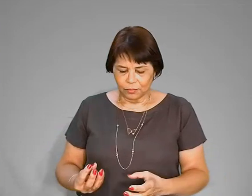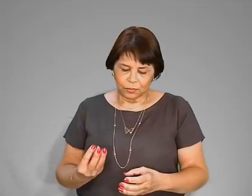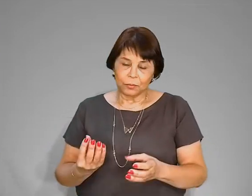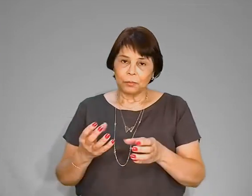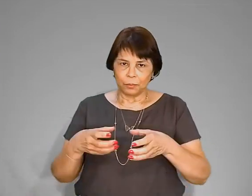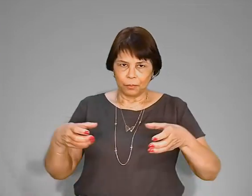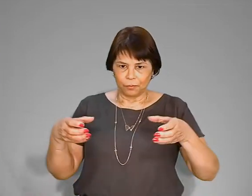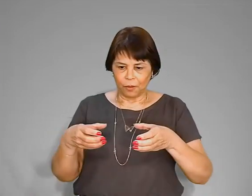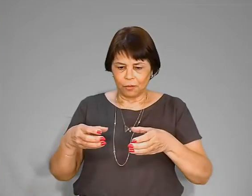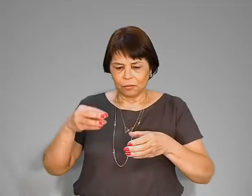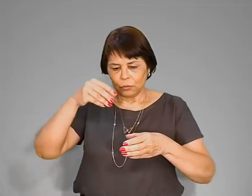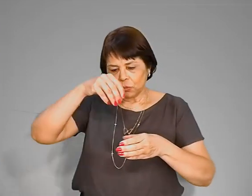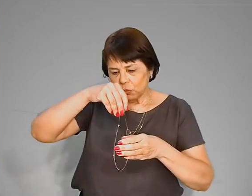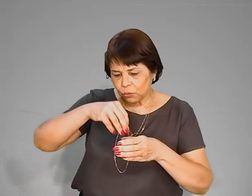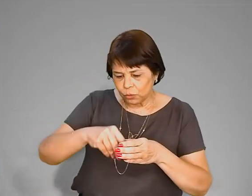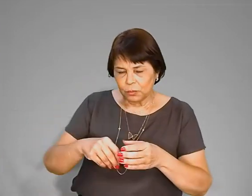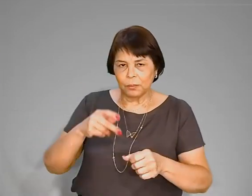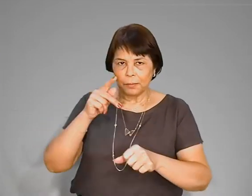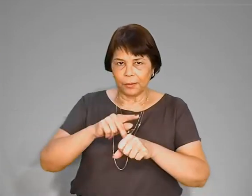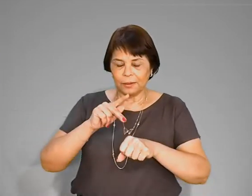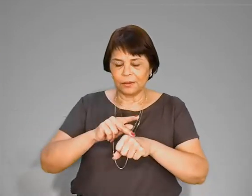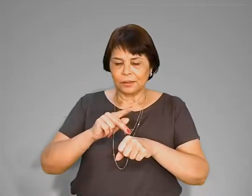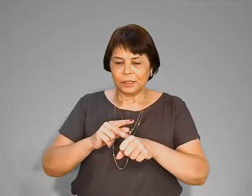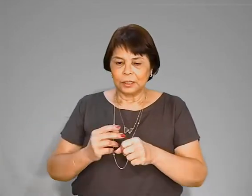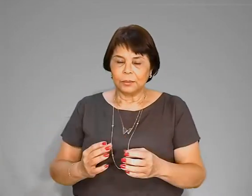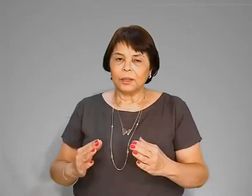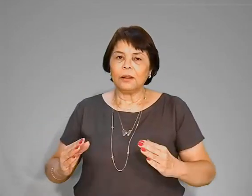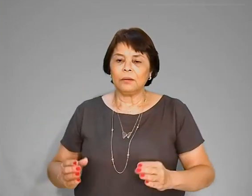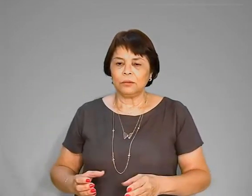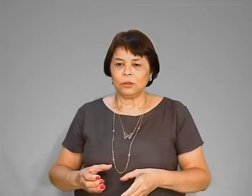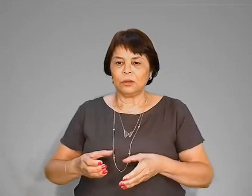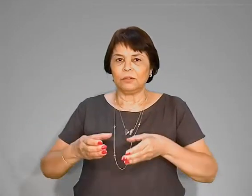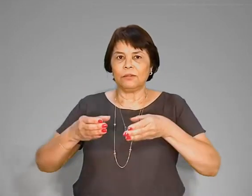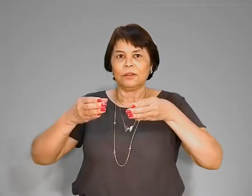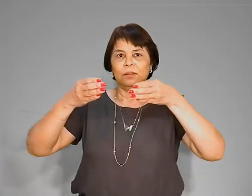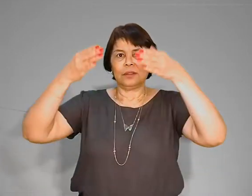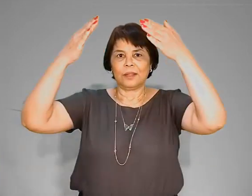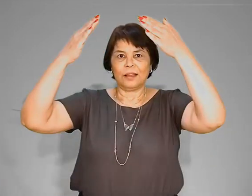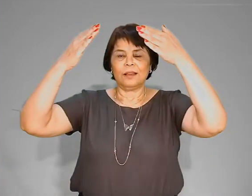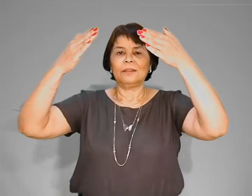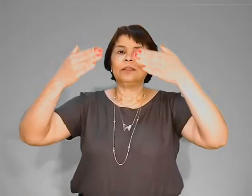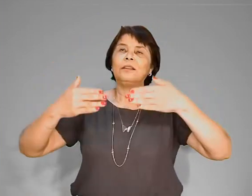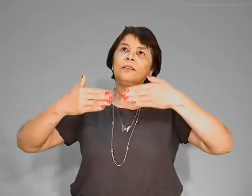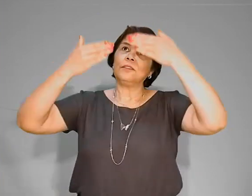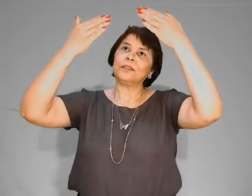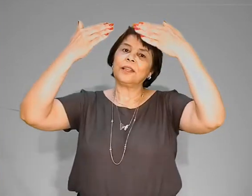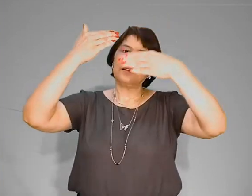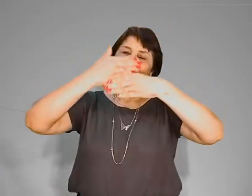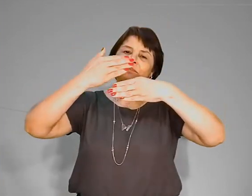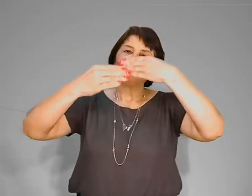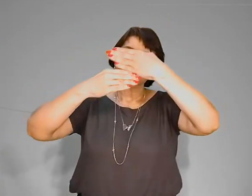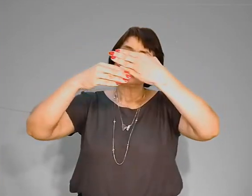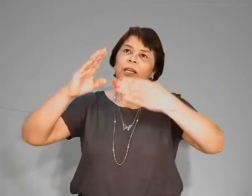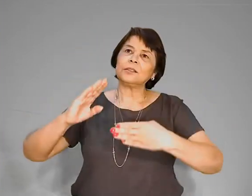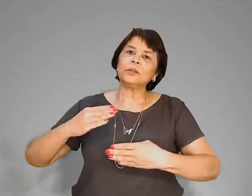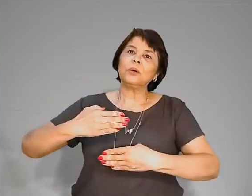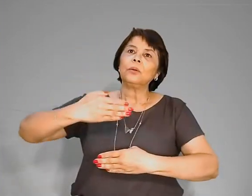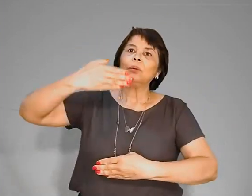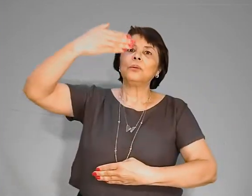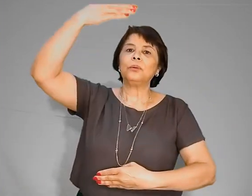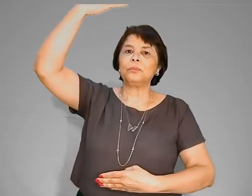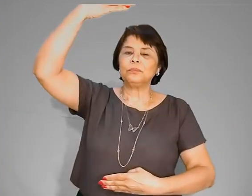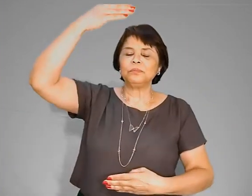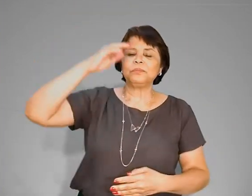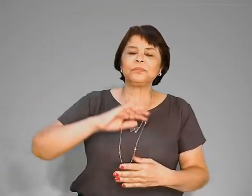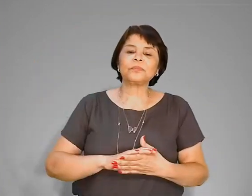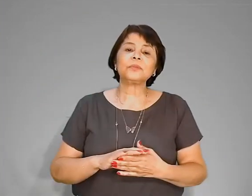Assim, já não sois estrangeiros e peregrinos, mas concidadãos dos santos, sois da família de Deus.